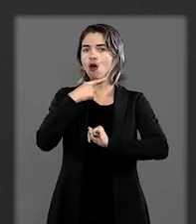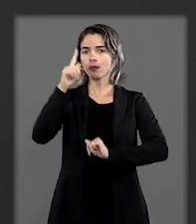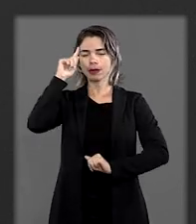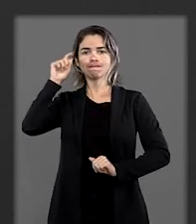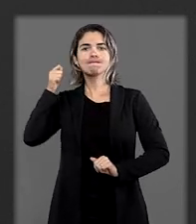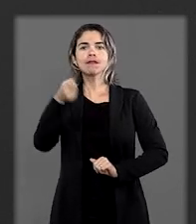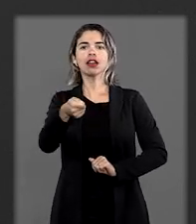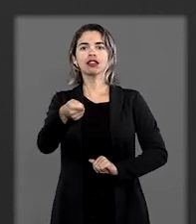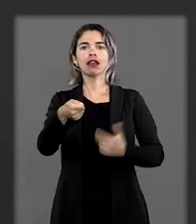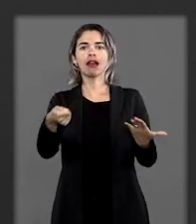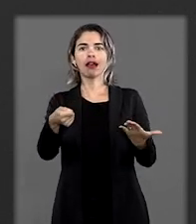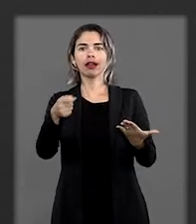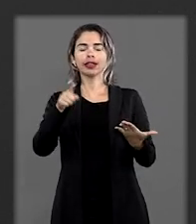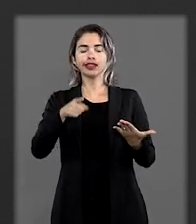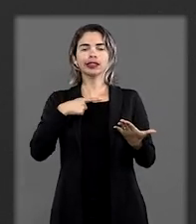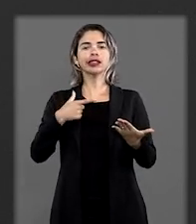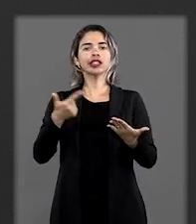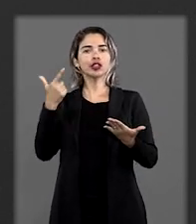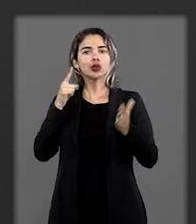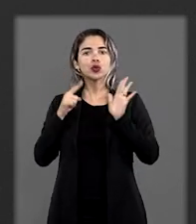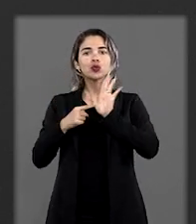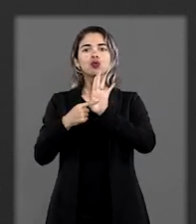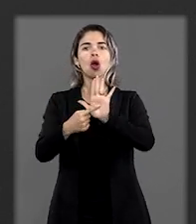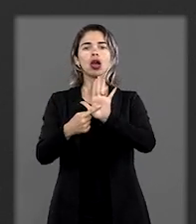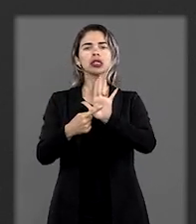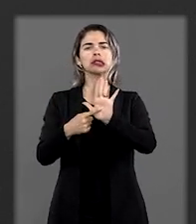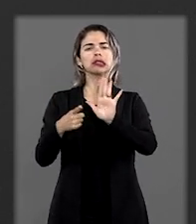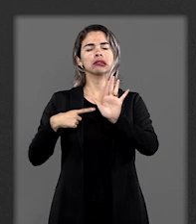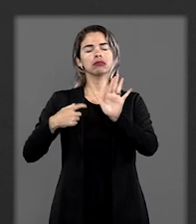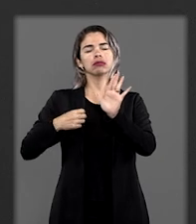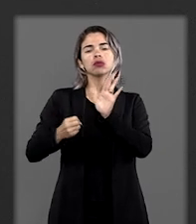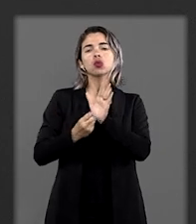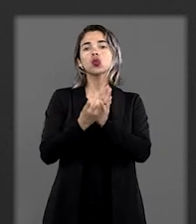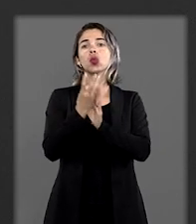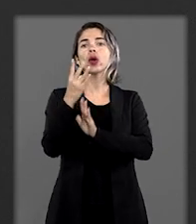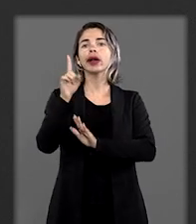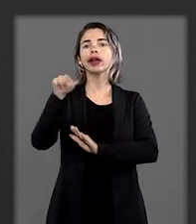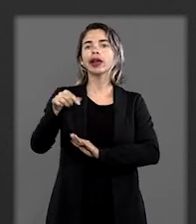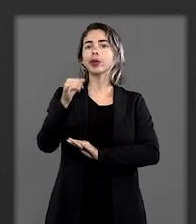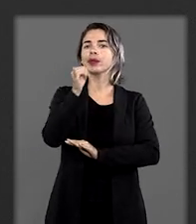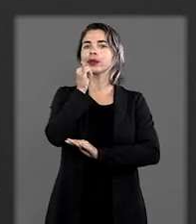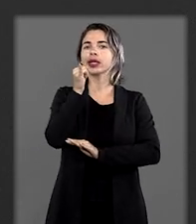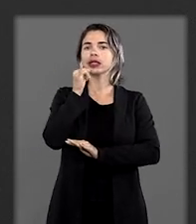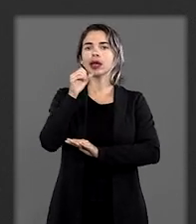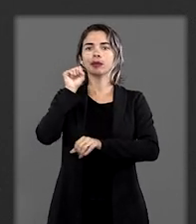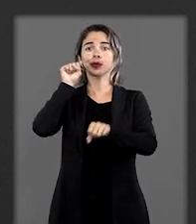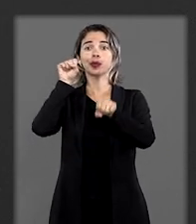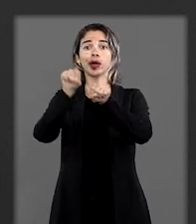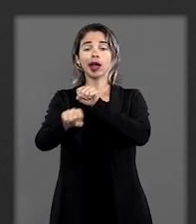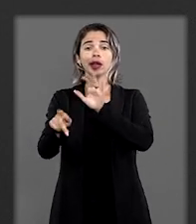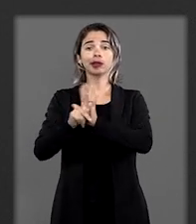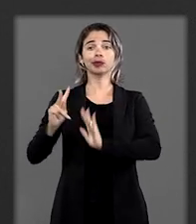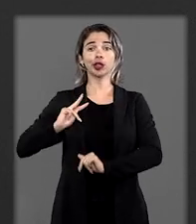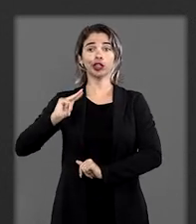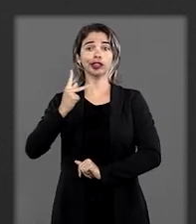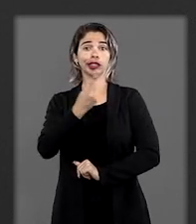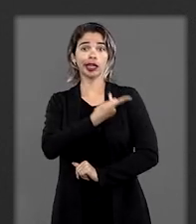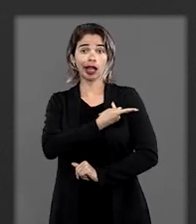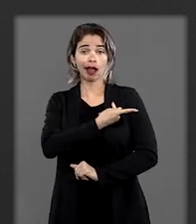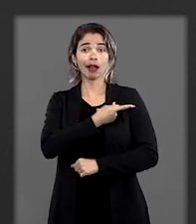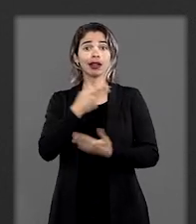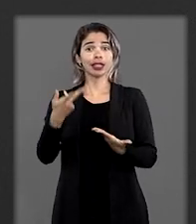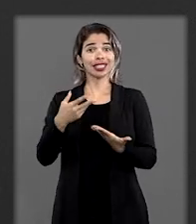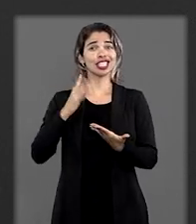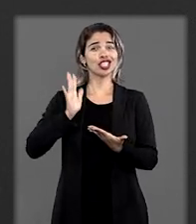uma cultura misógina, que se reflete em índices, por exemplo, de assassinatos de transexuais e